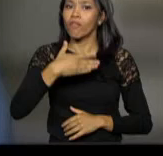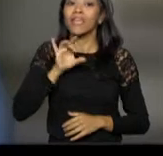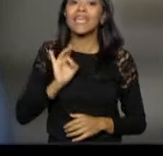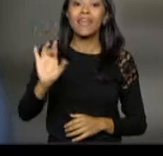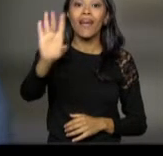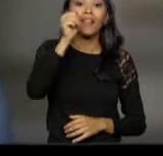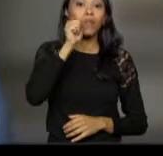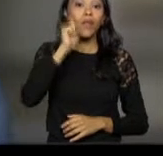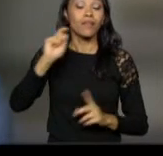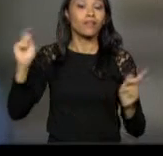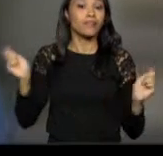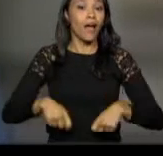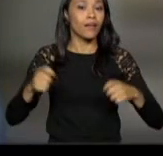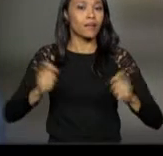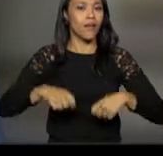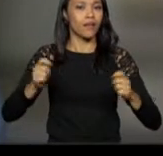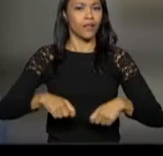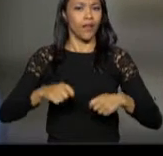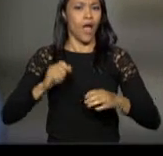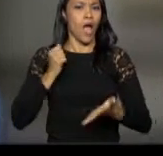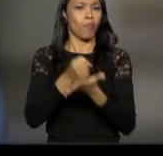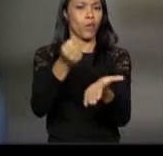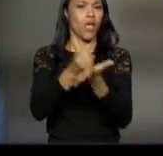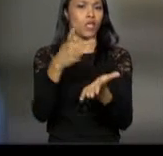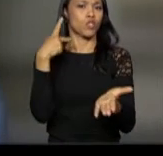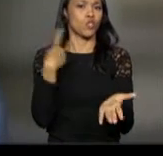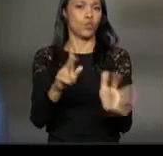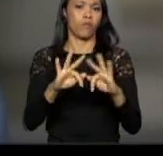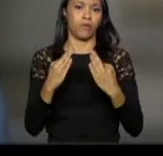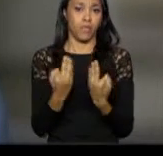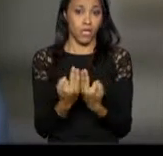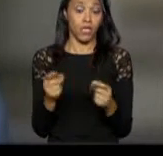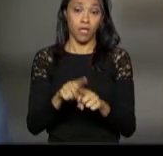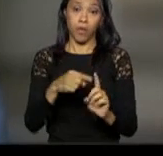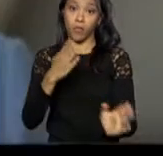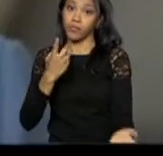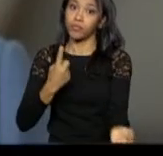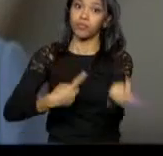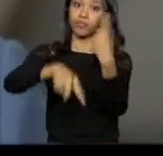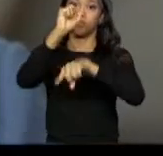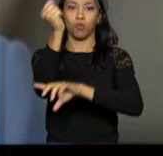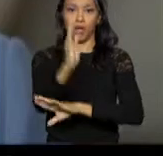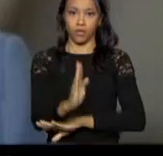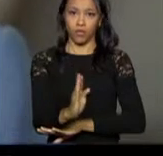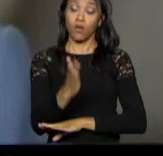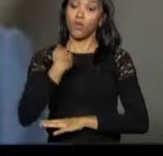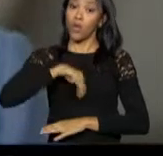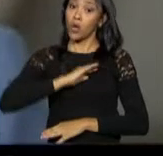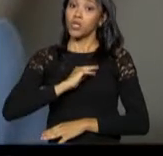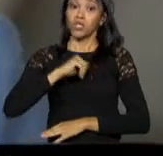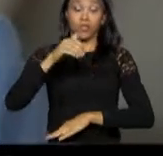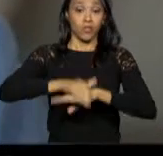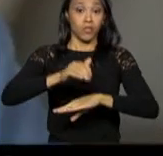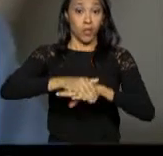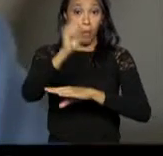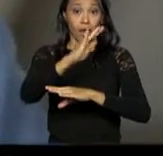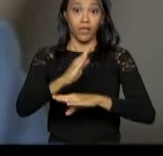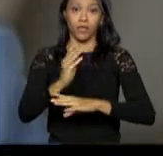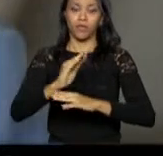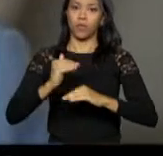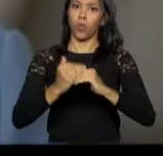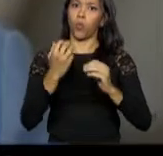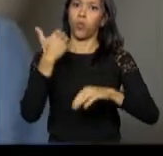é capaz de fazer por sua família e pelo progresso do Brasil. Somos um país líder no